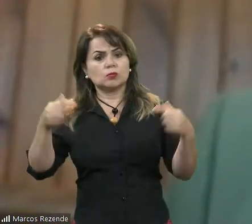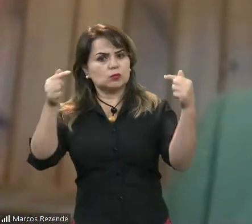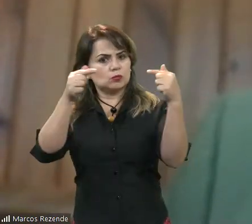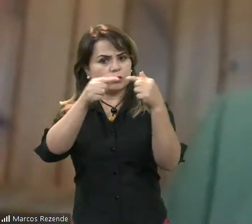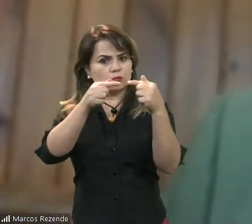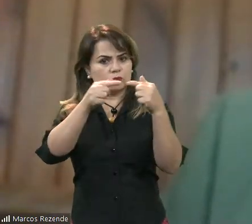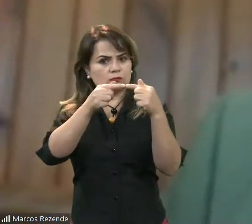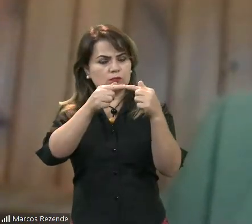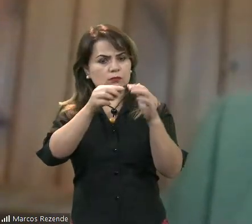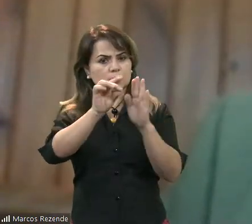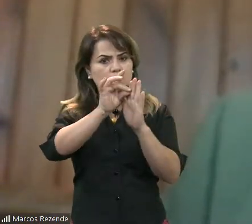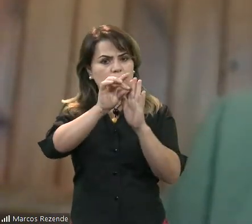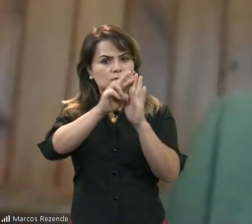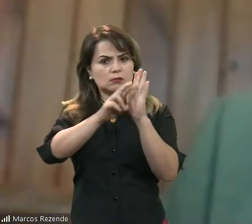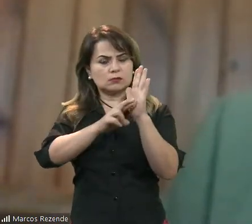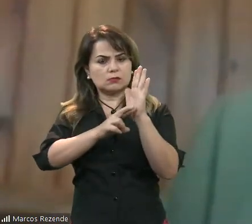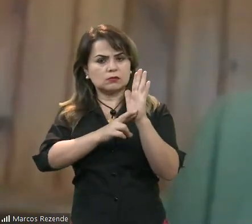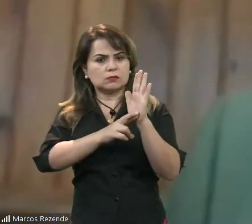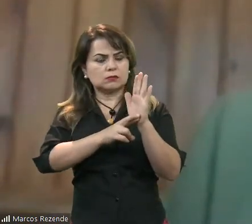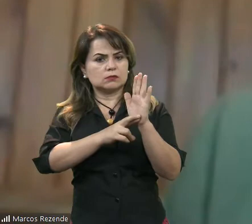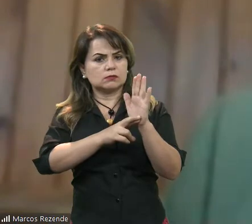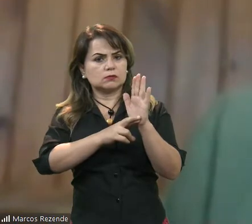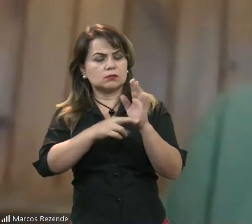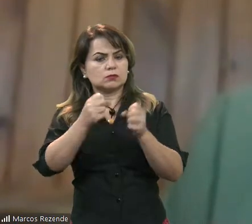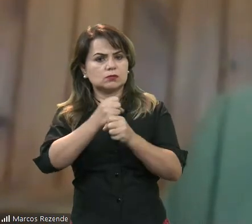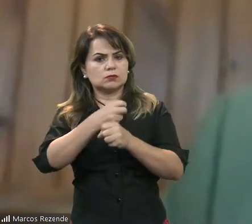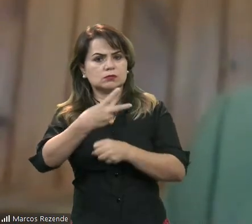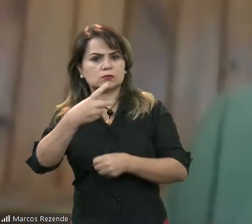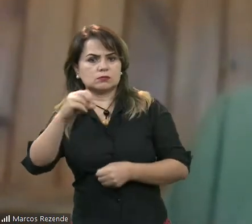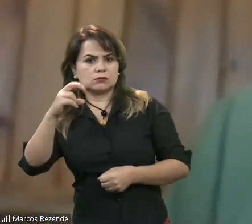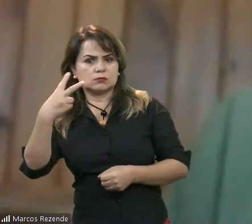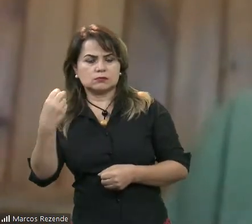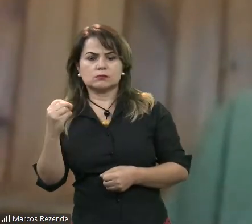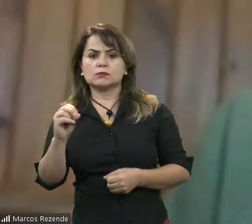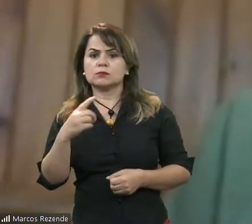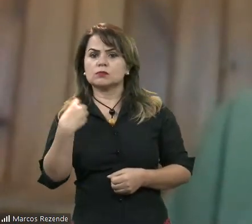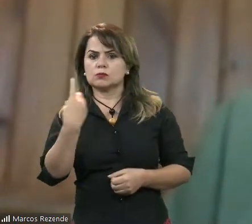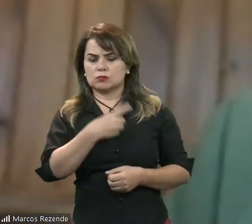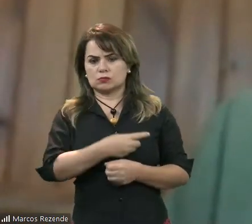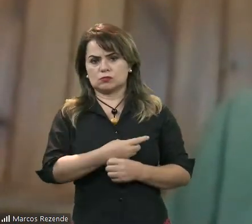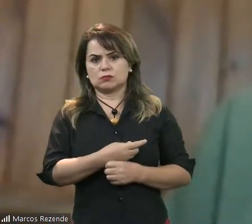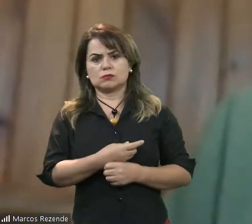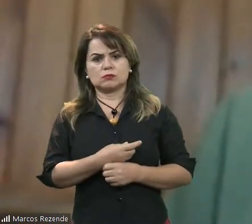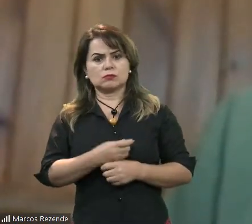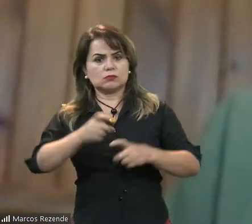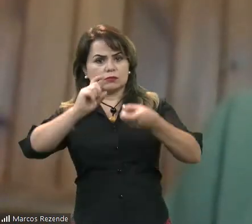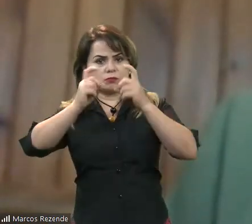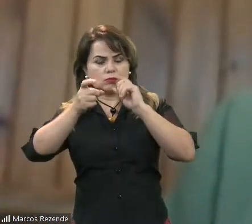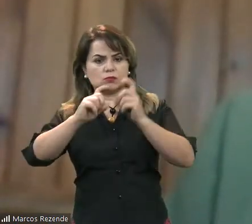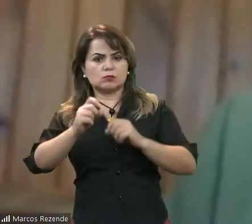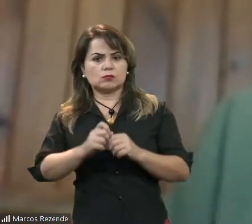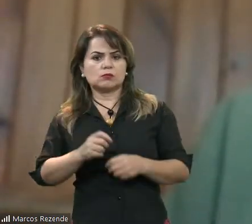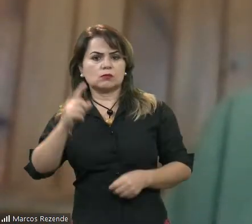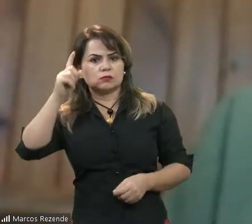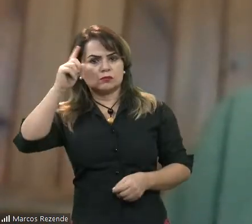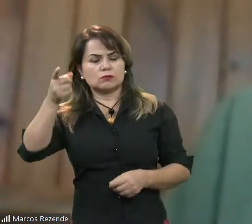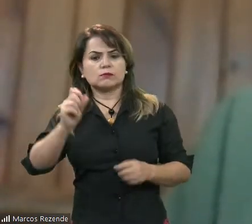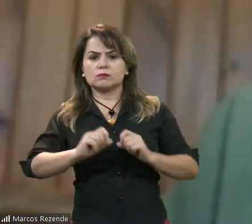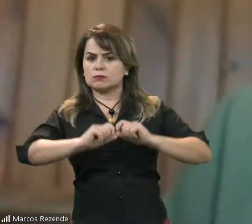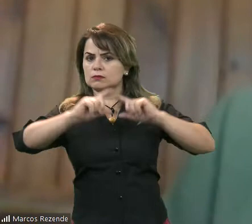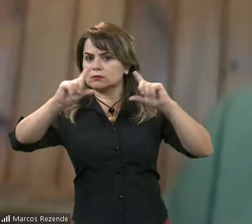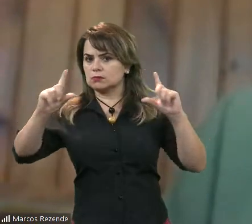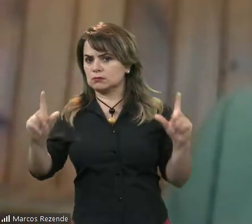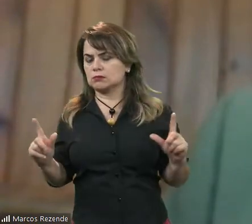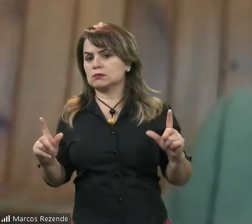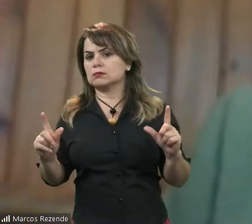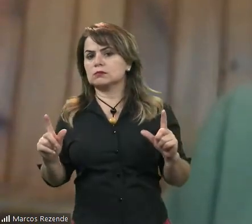número 371 de 4 de maio de 2020, teremos apenas a ordem do dia na sessão de hoje.